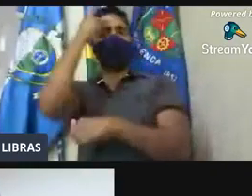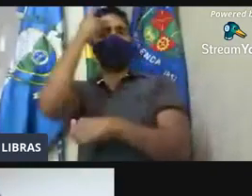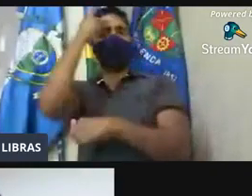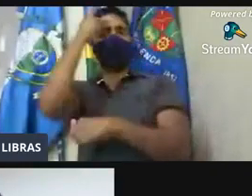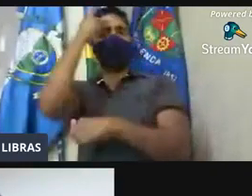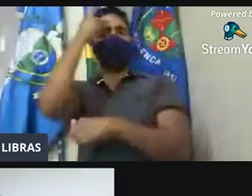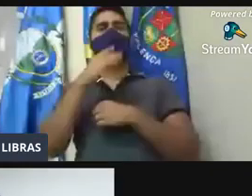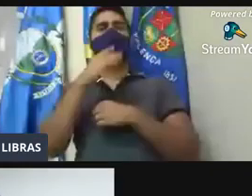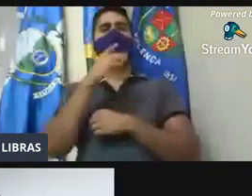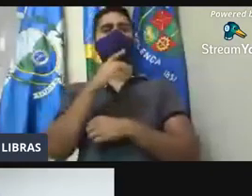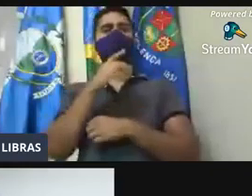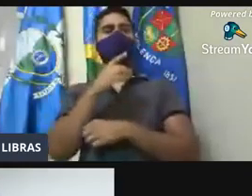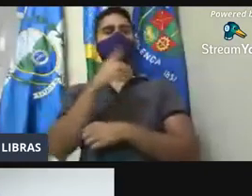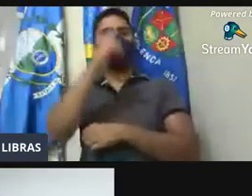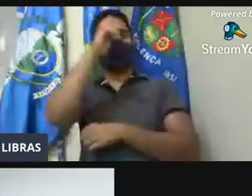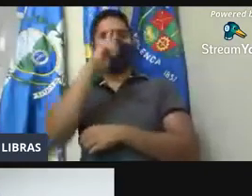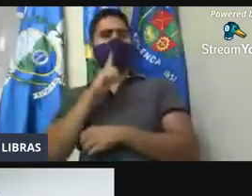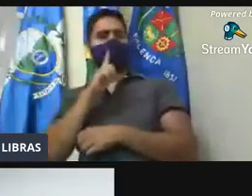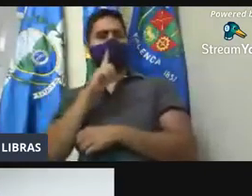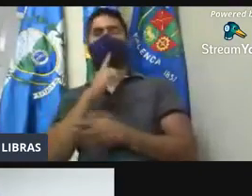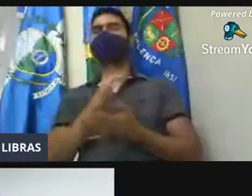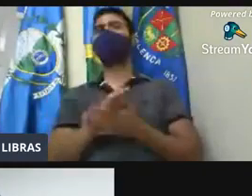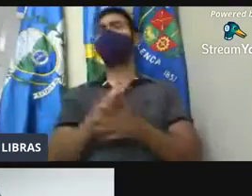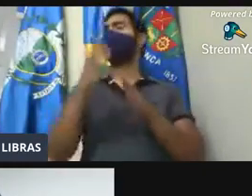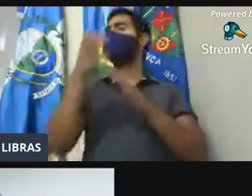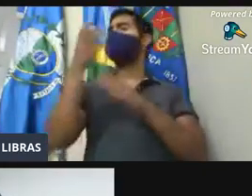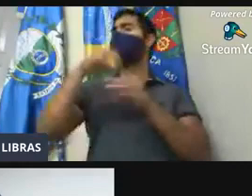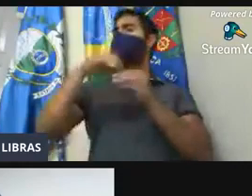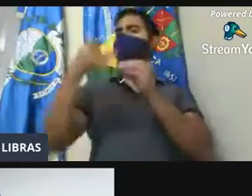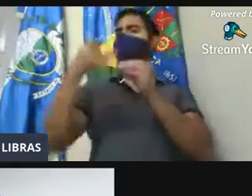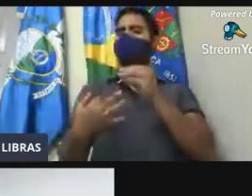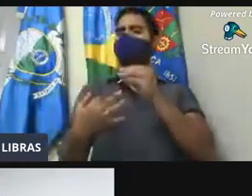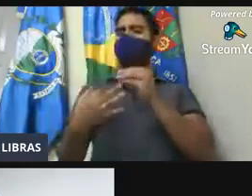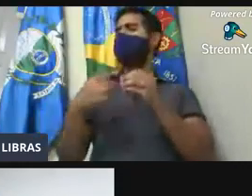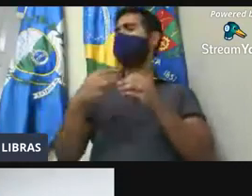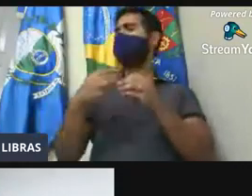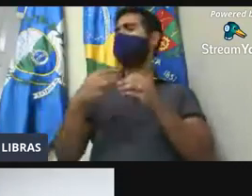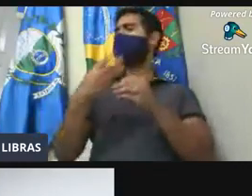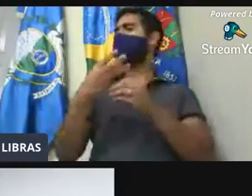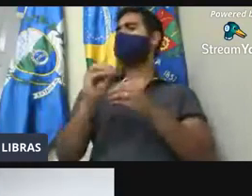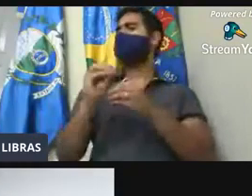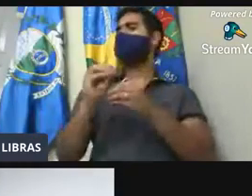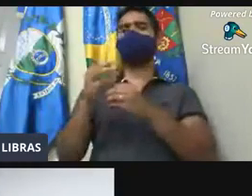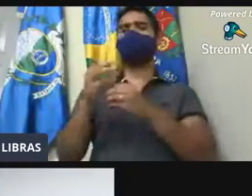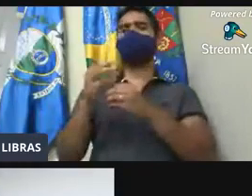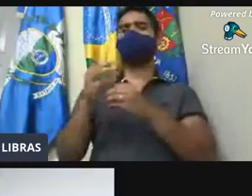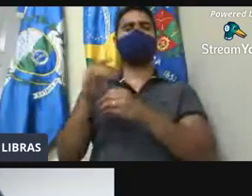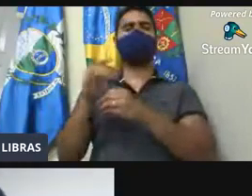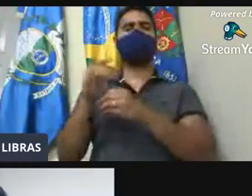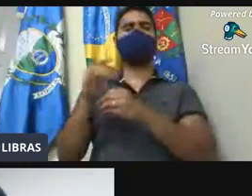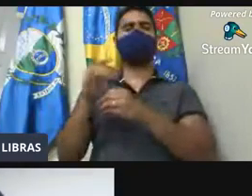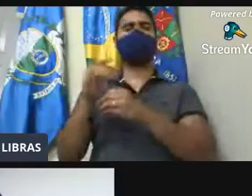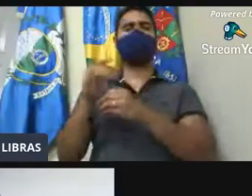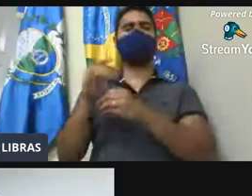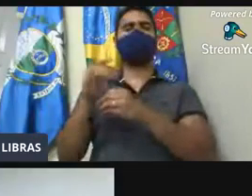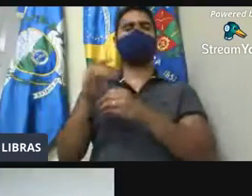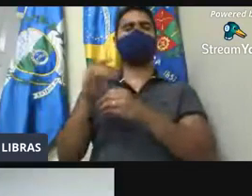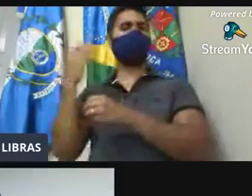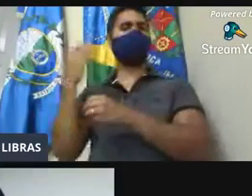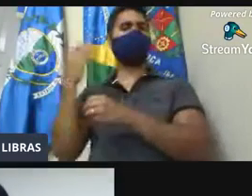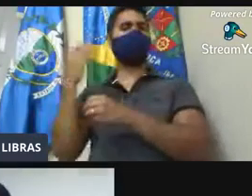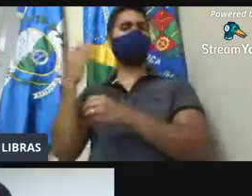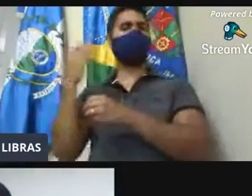no município. Justificativa. Nos últimos 30 dias, constatou-se que um número considerável, superior a 20% desses